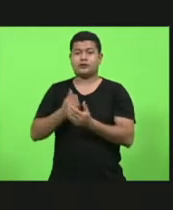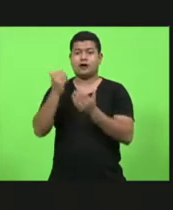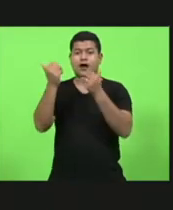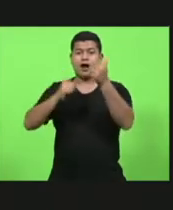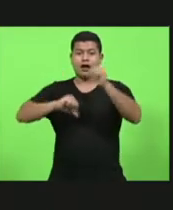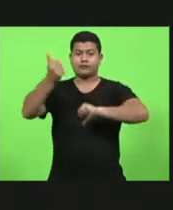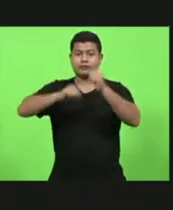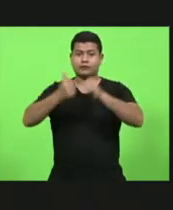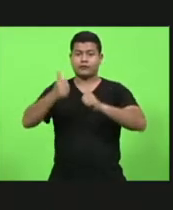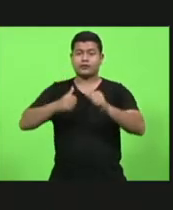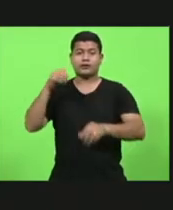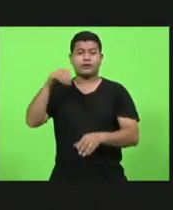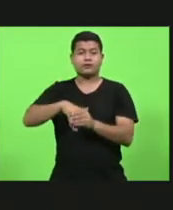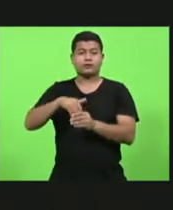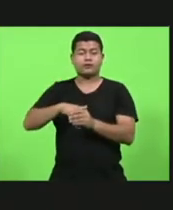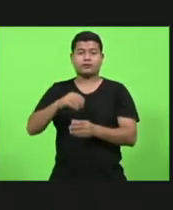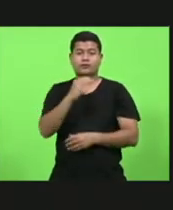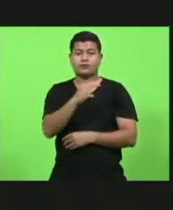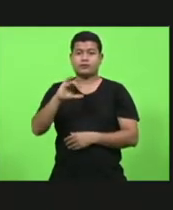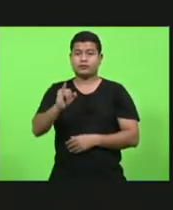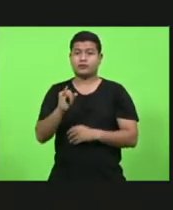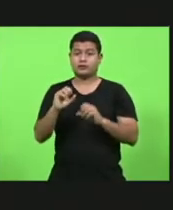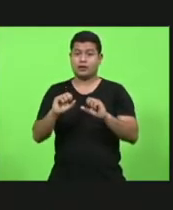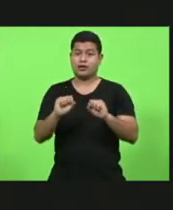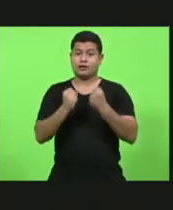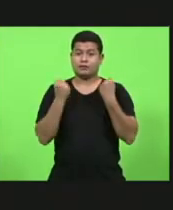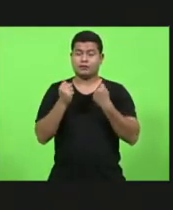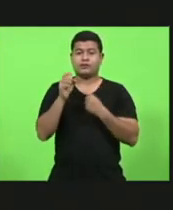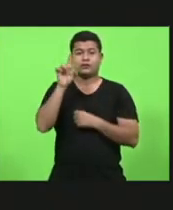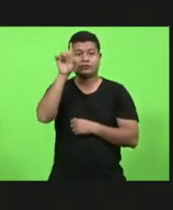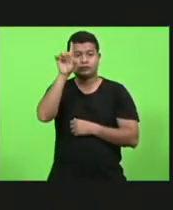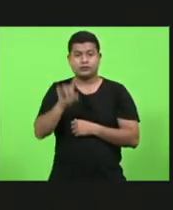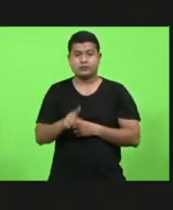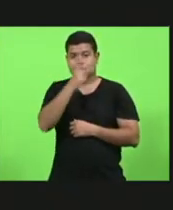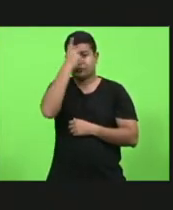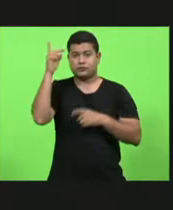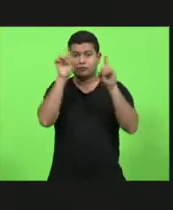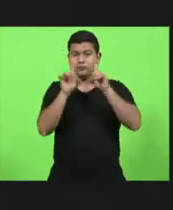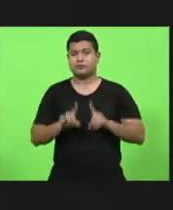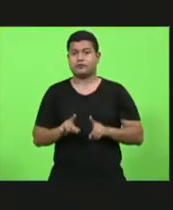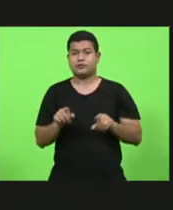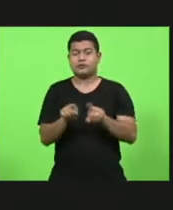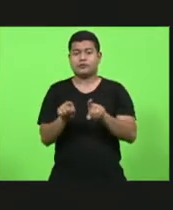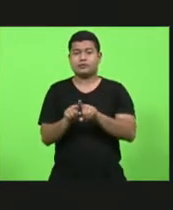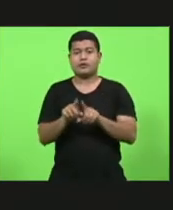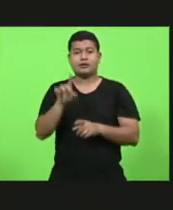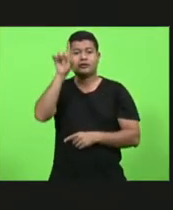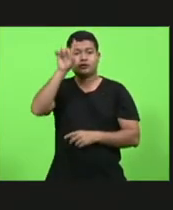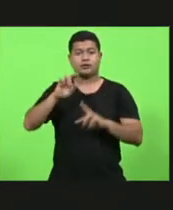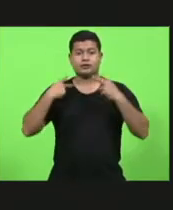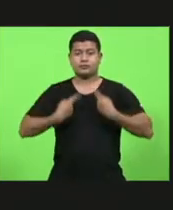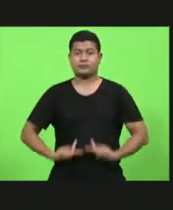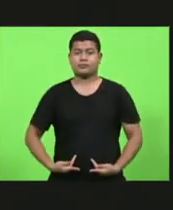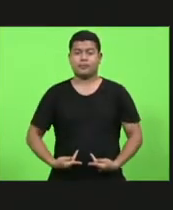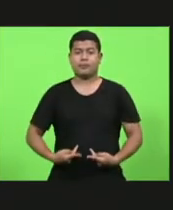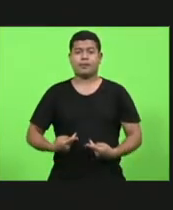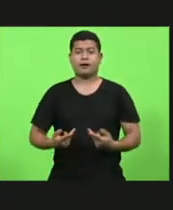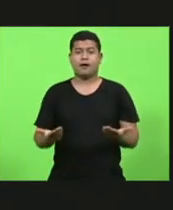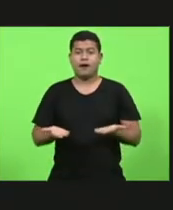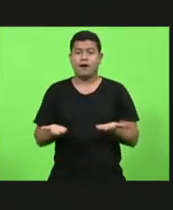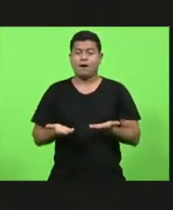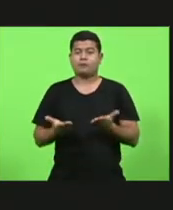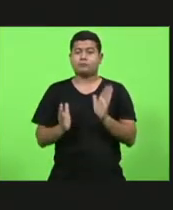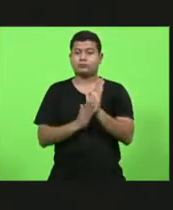Constituição e Justiça, Defesa dos Direitos da Pessoa com Deficiência e Direitos Humanos. A presente proposição, após